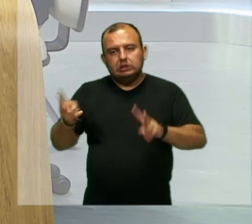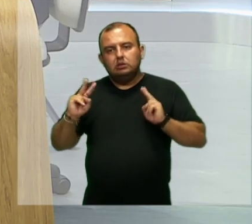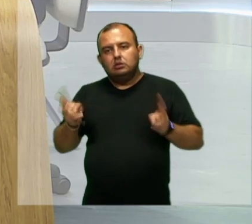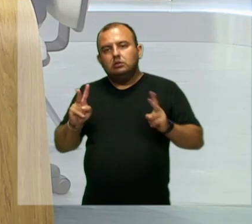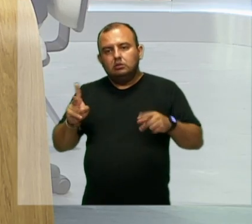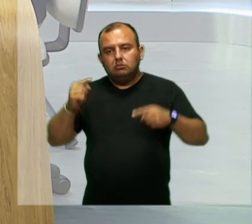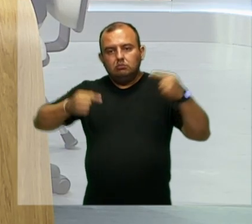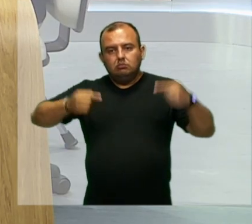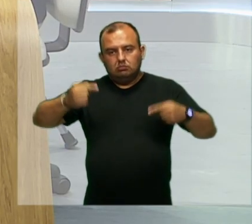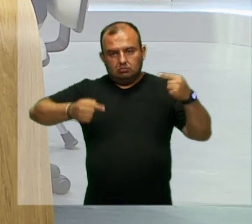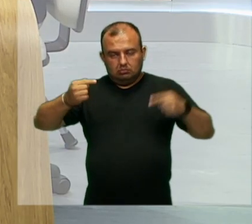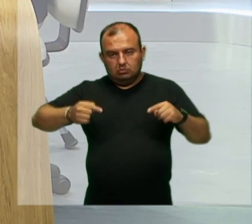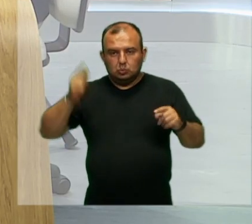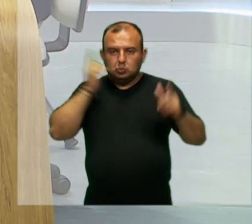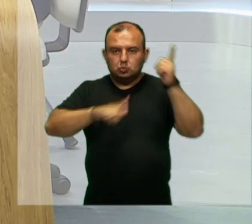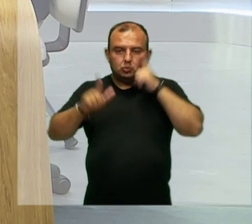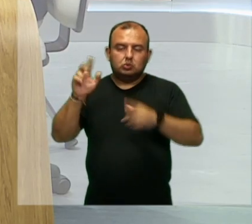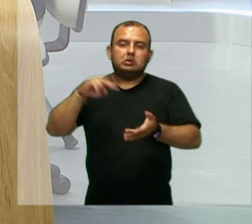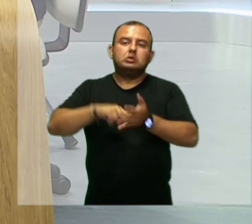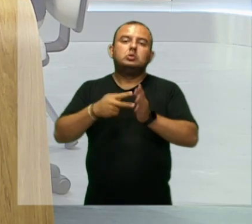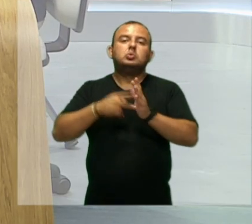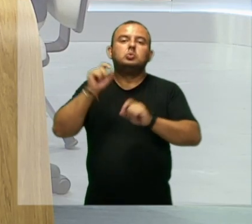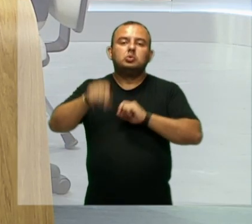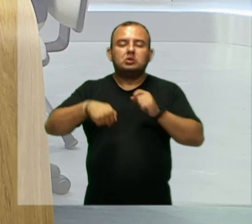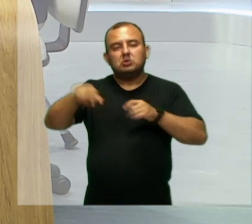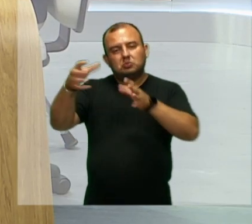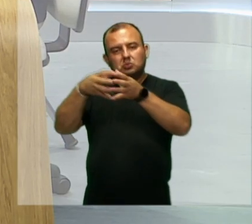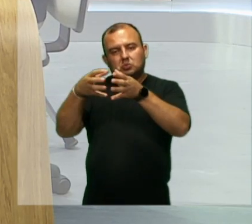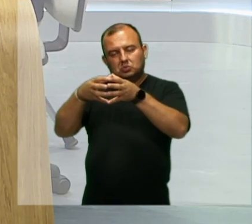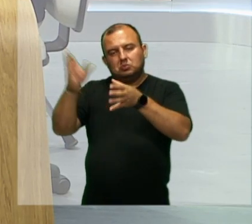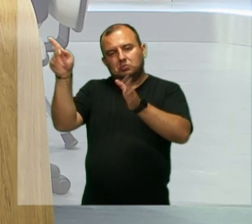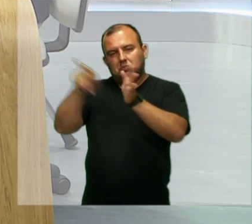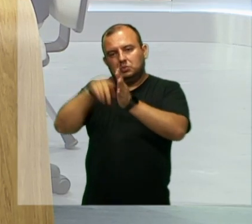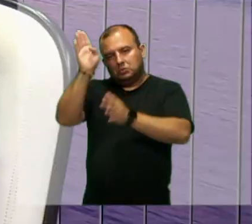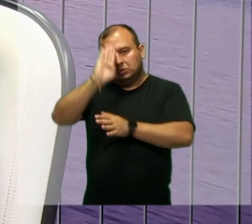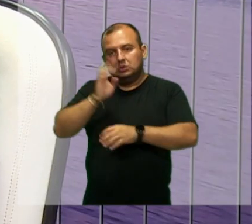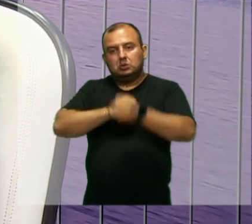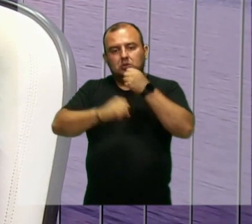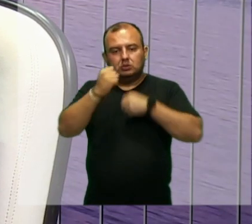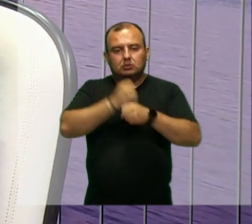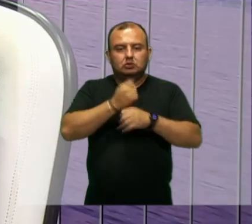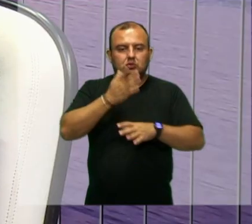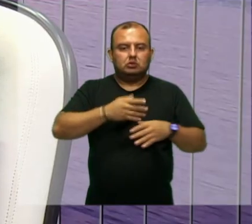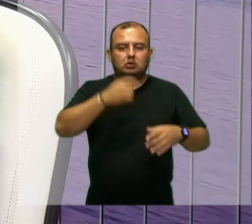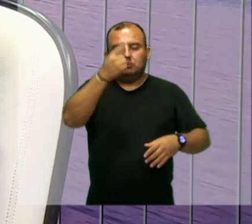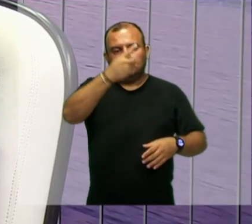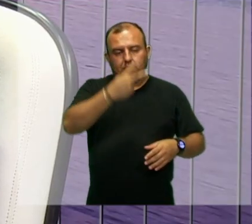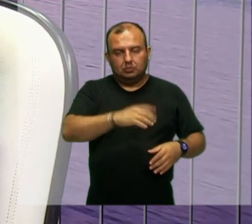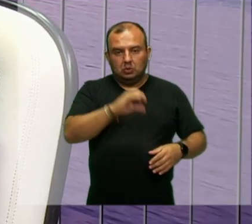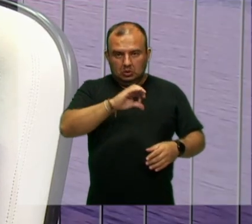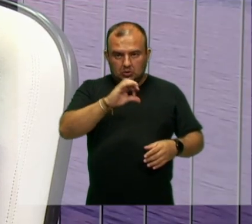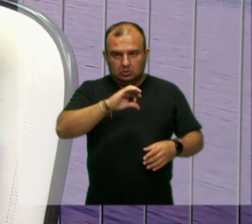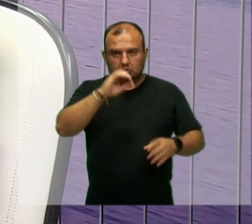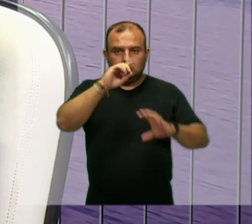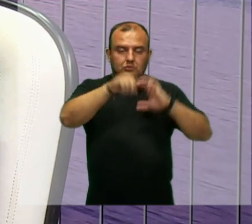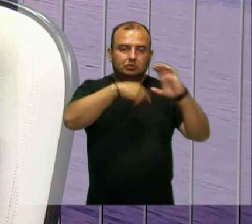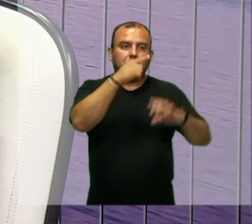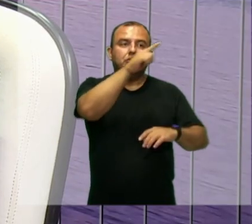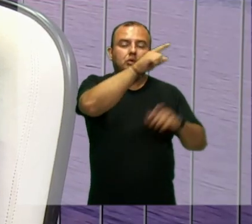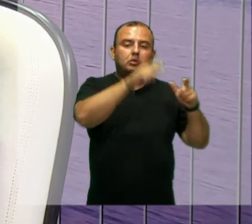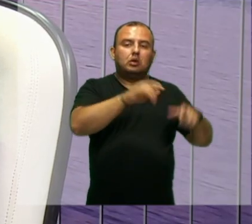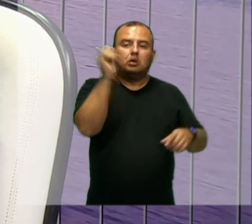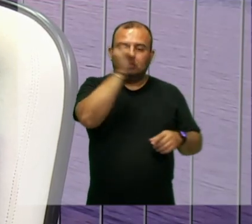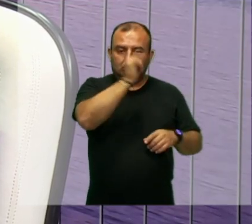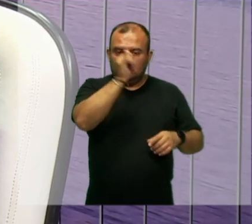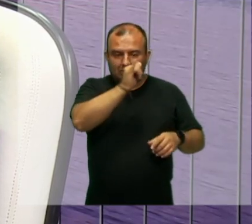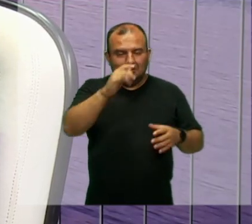foi competir em alto rendimento e isso significa ir para a seleção, né? O ano passado eu já fiquei em 9º lugar no Campeonato Mundial, que foi lá na Itália. Então, para mim já foi